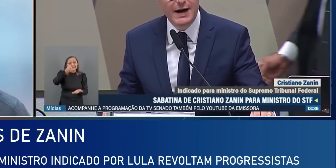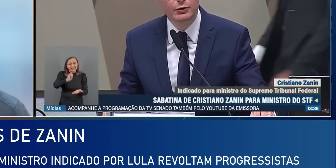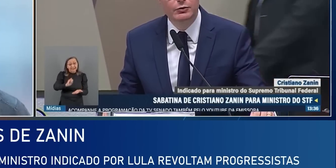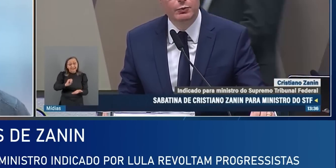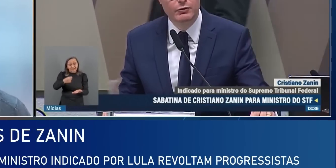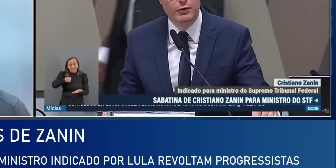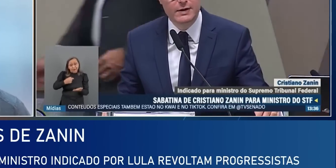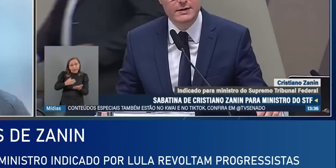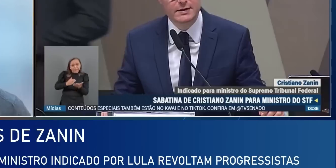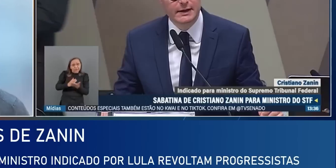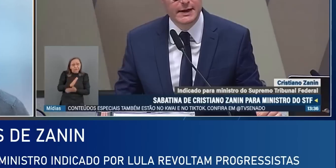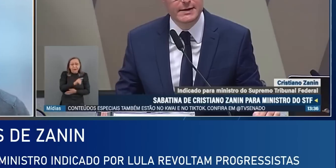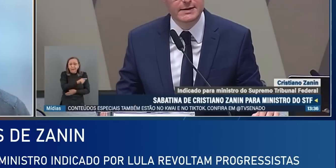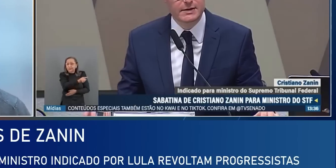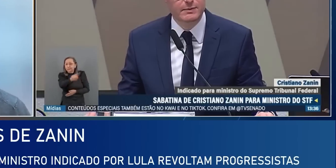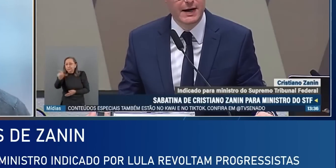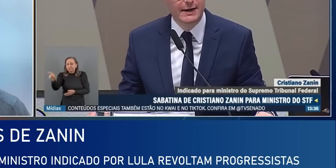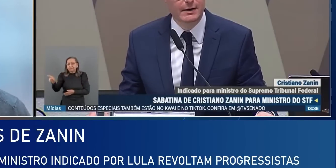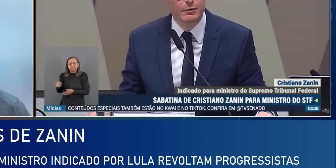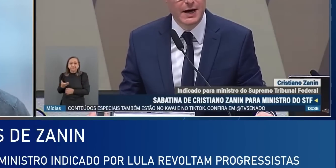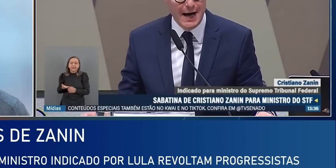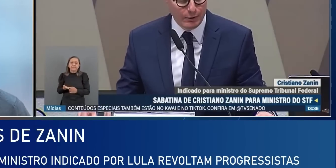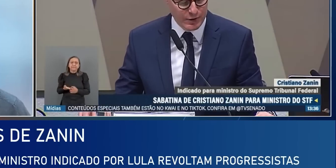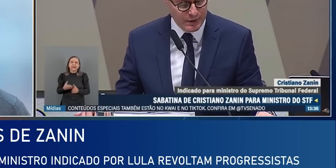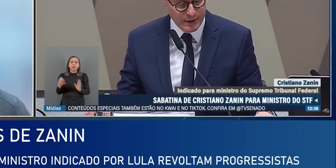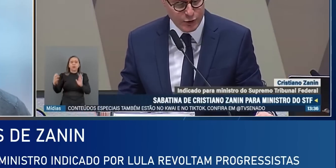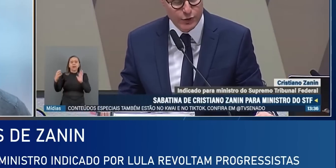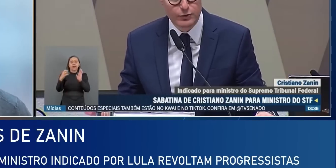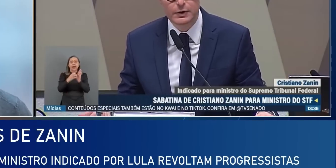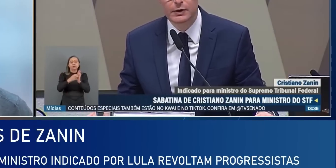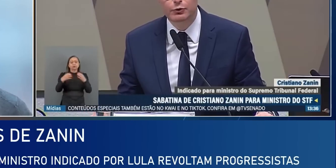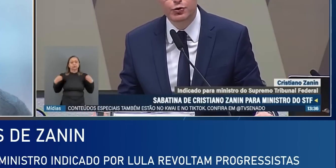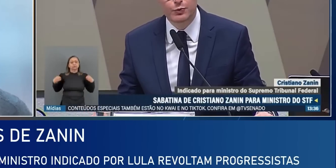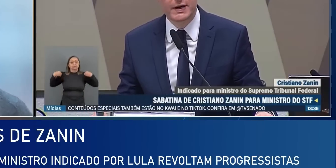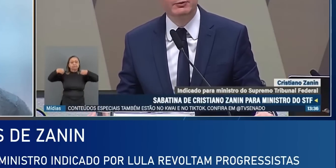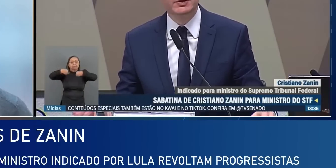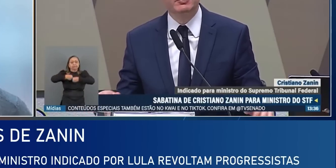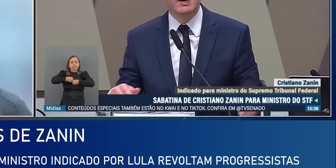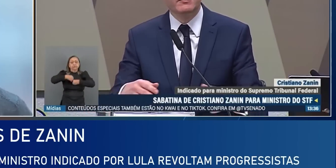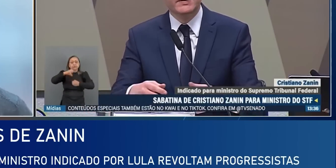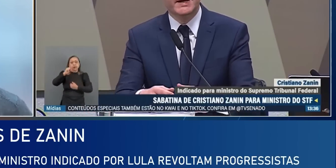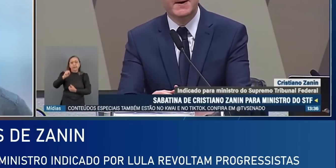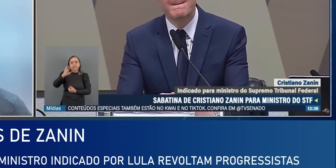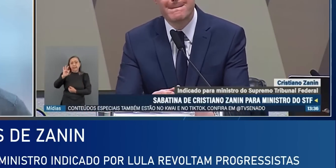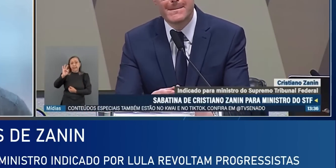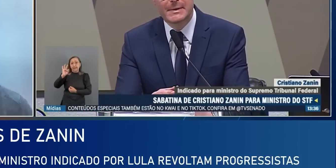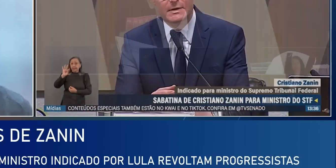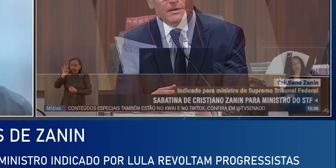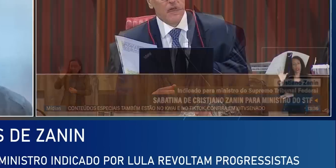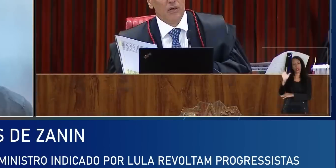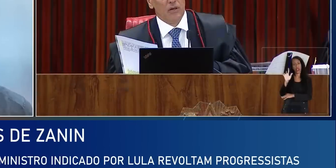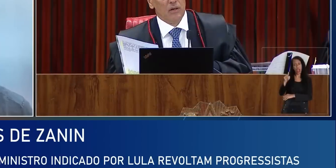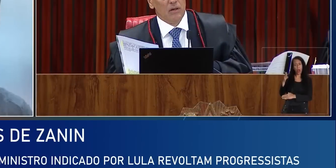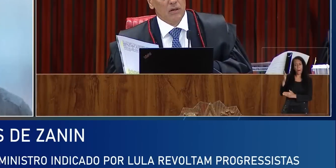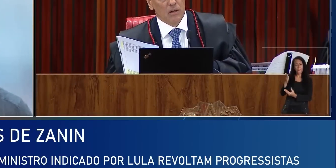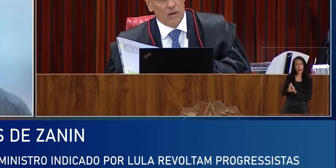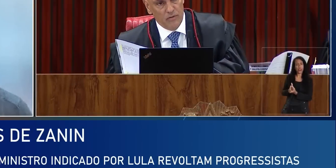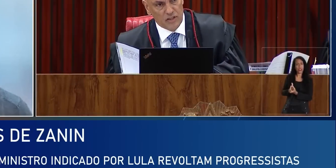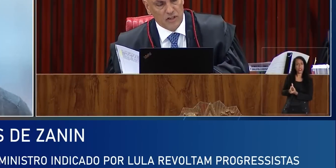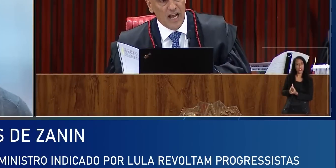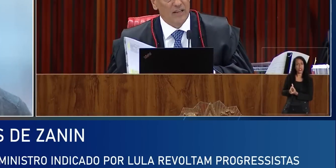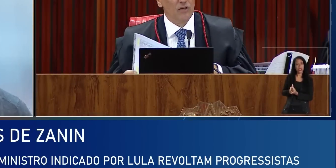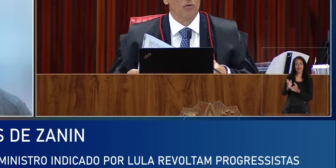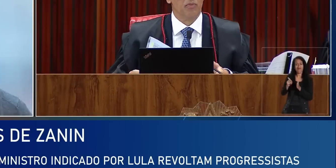o réu primário. E aí, falou muito bem o Alexandre de Moraes. Ora, se não é crime, não pode perder o réu primário, porque não é